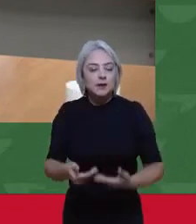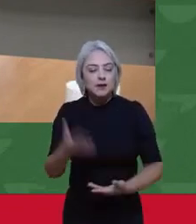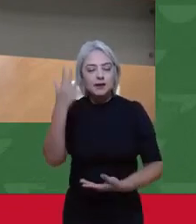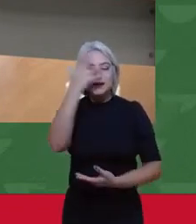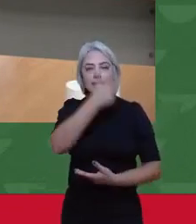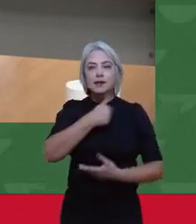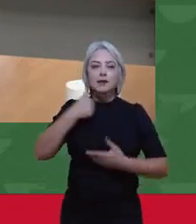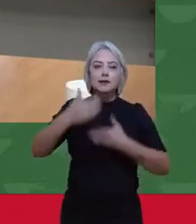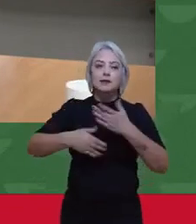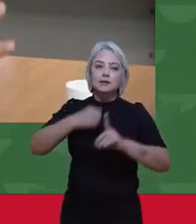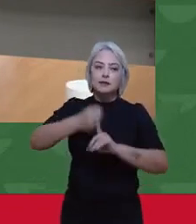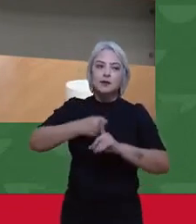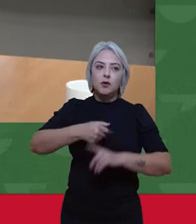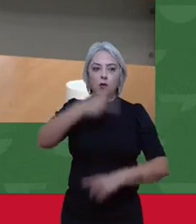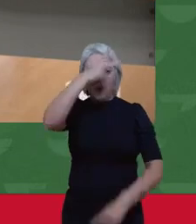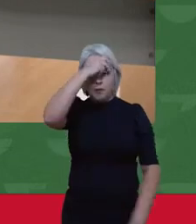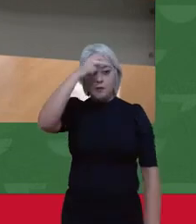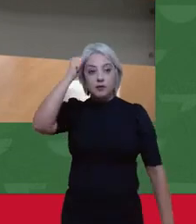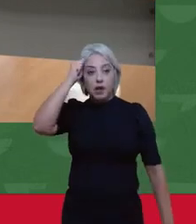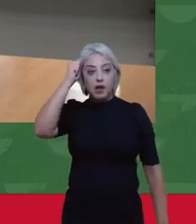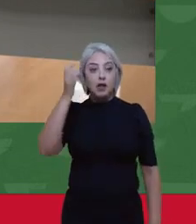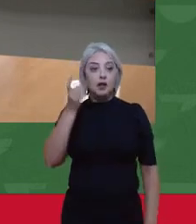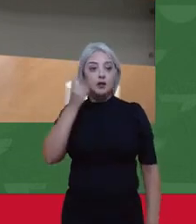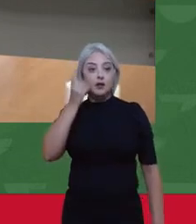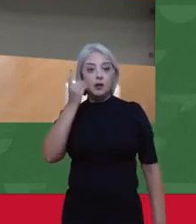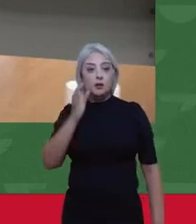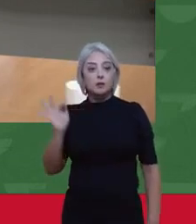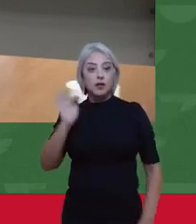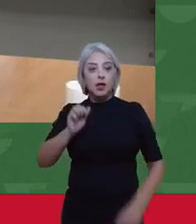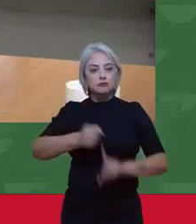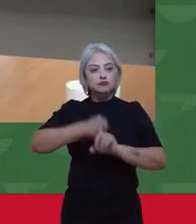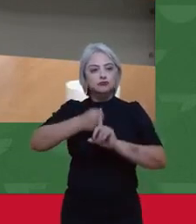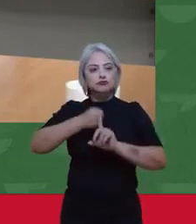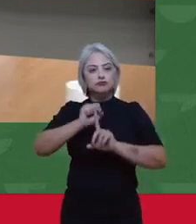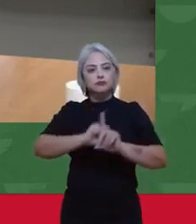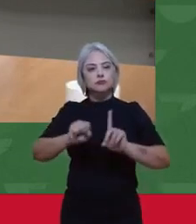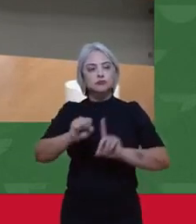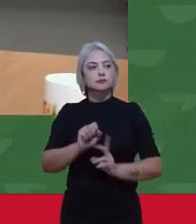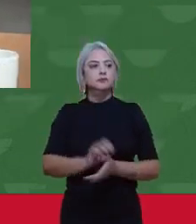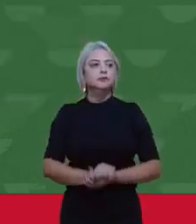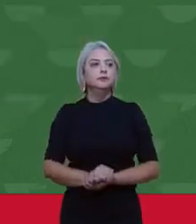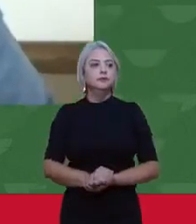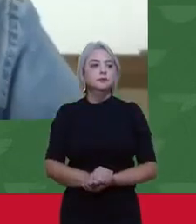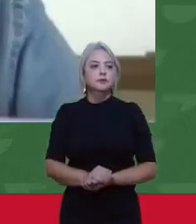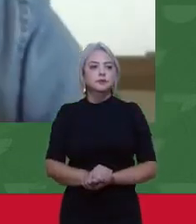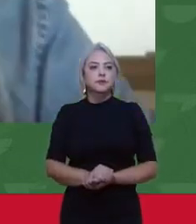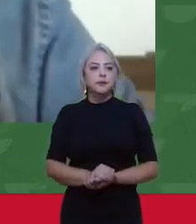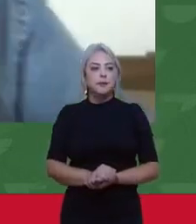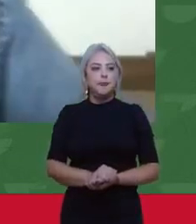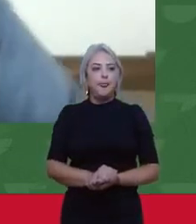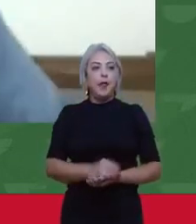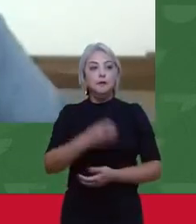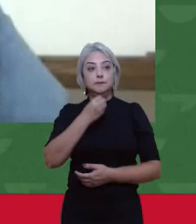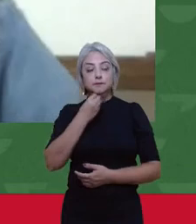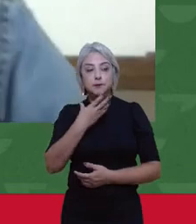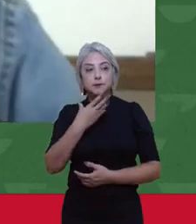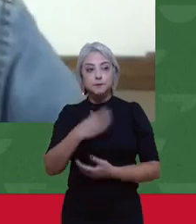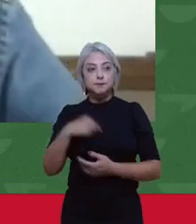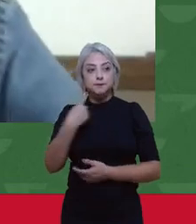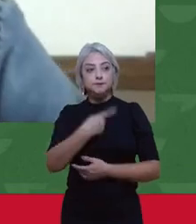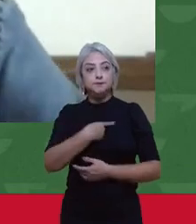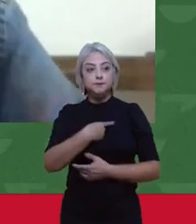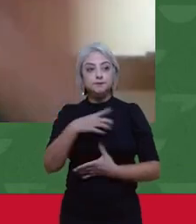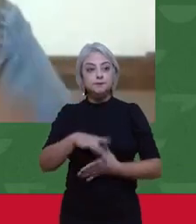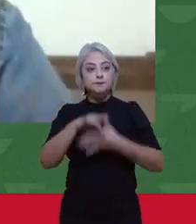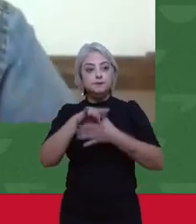a esse trabalho sempre como prefeito, como deputado, como militante social. Luziane Lins. Bom, nosso